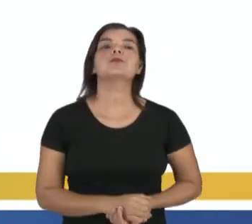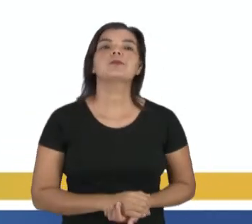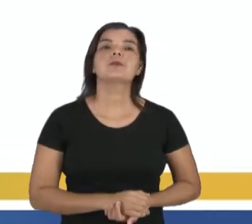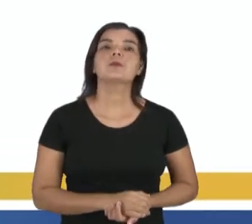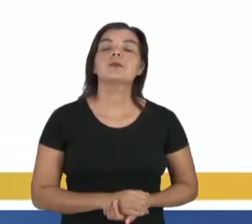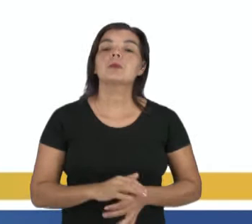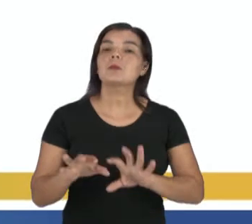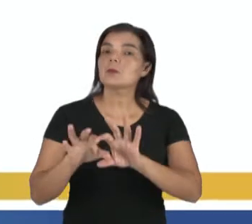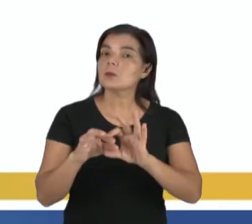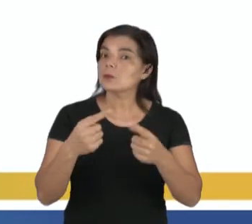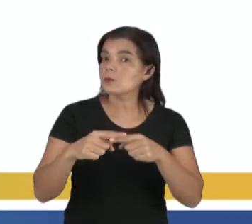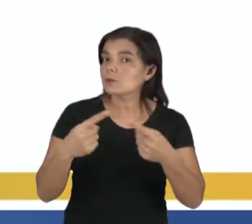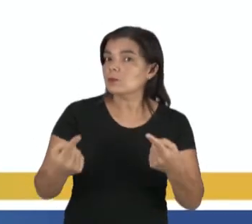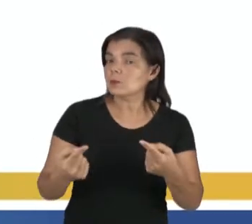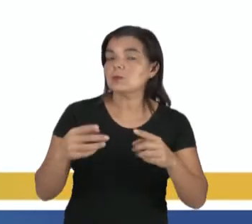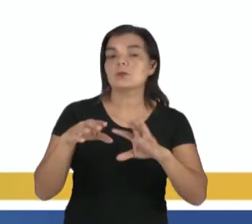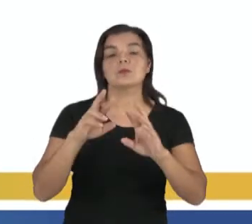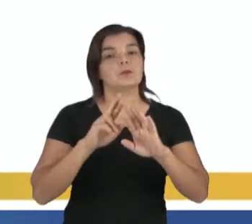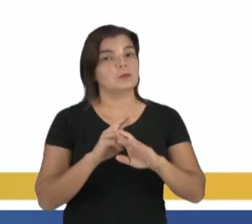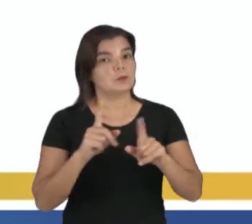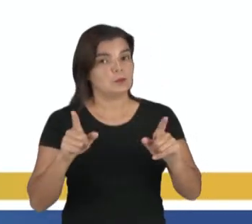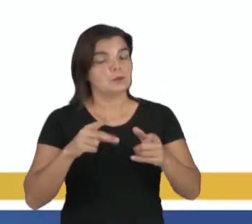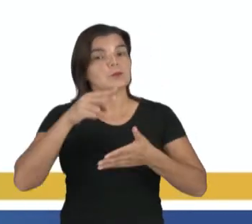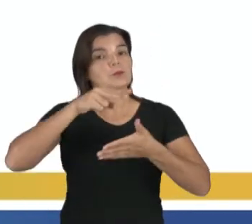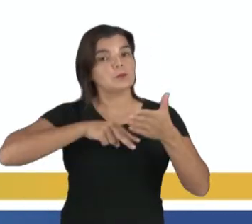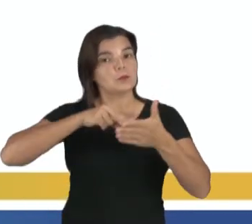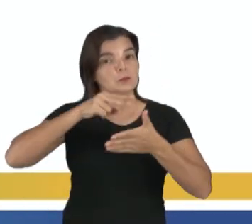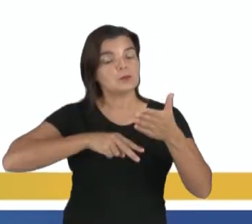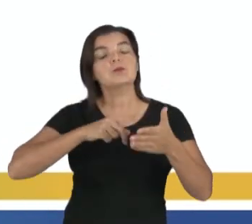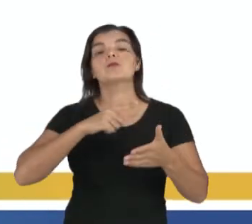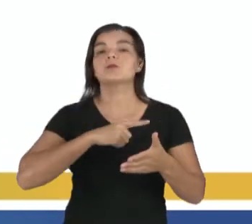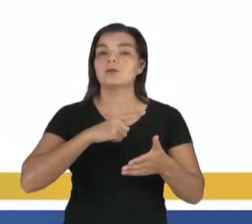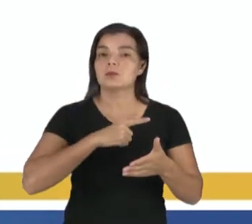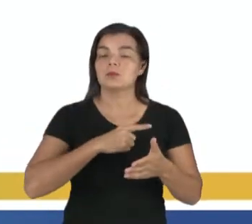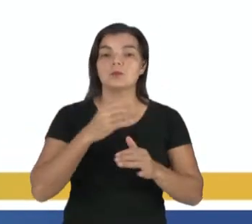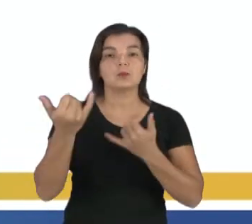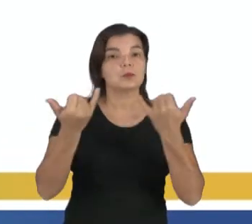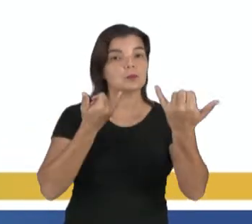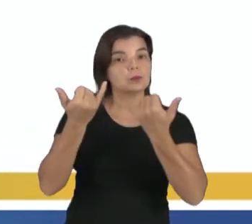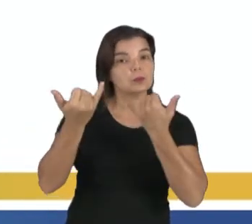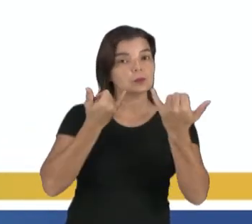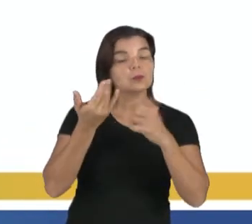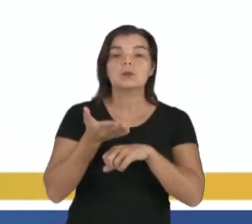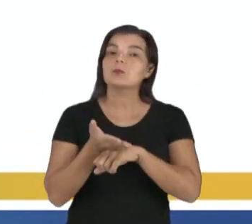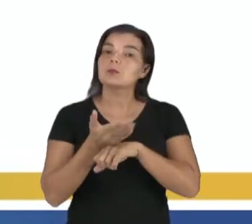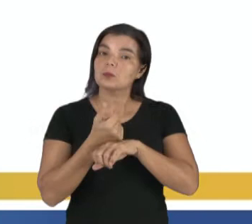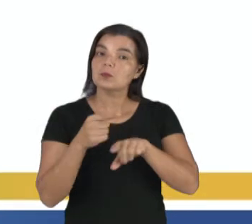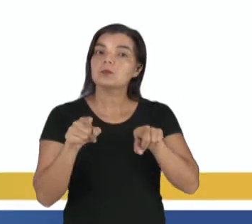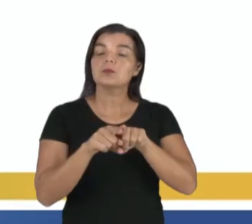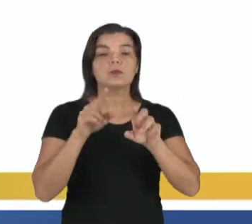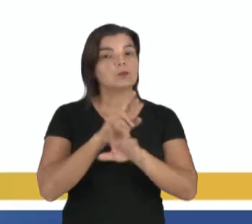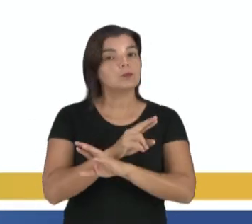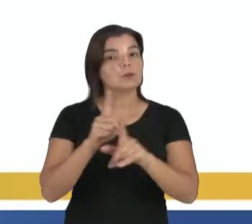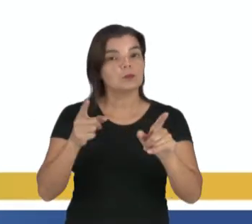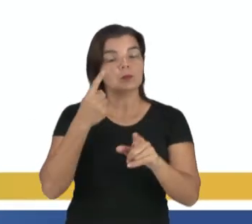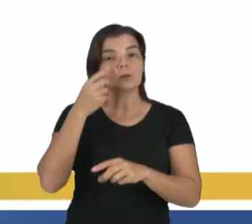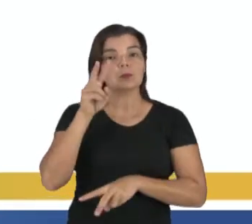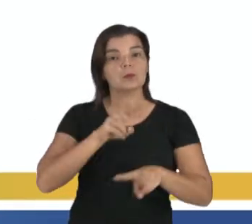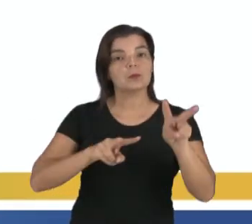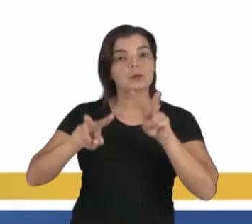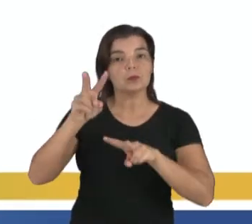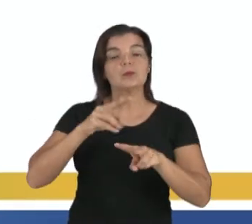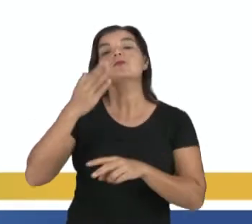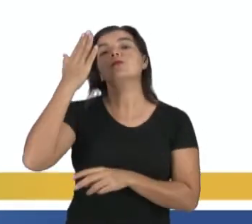verbais. Portanto, diferentes leitores, com diferentes informações prévias, com diferentes visões de